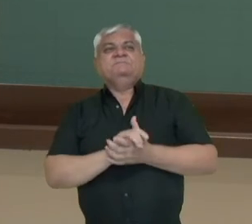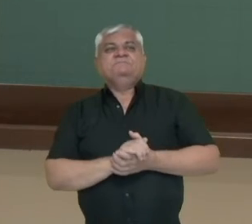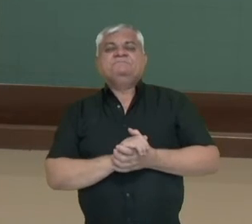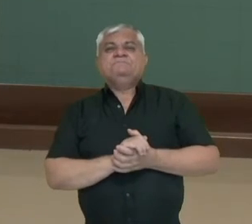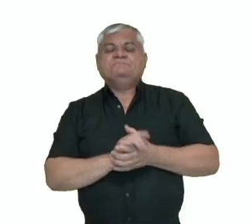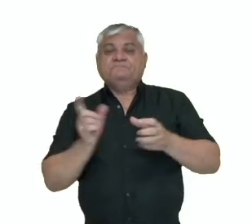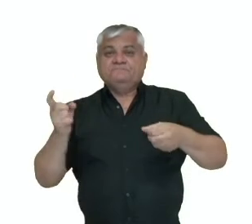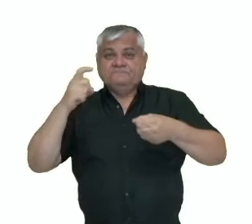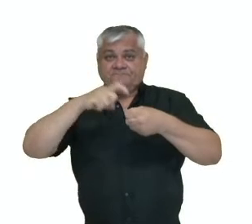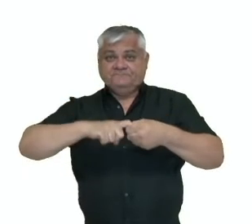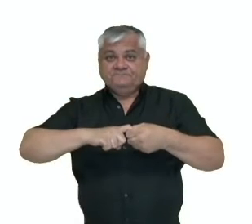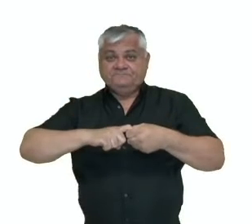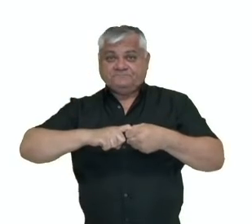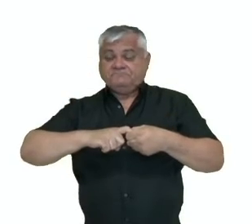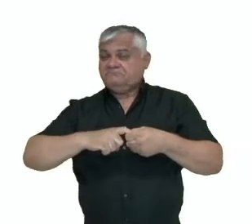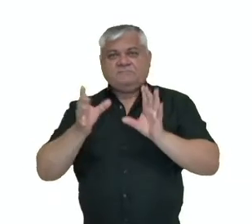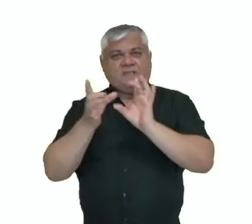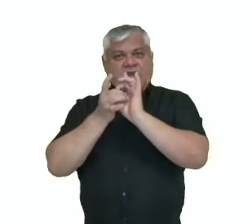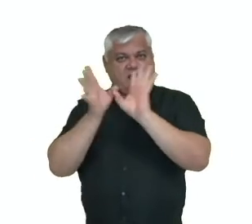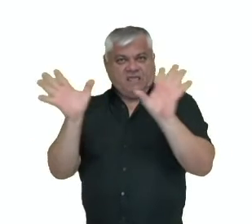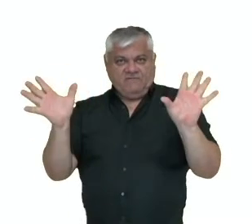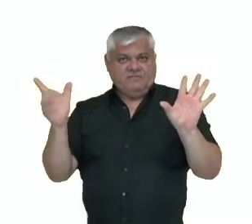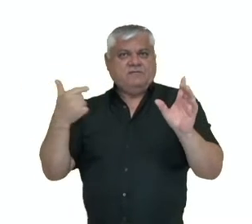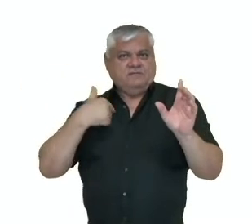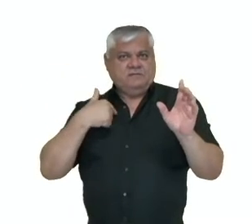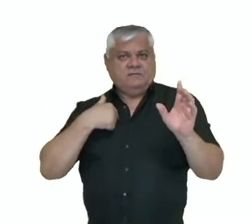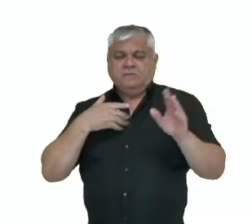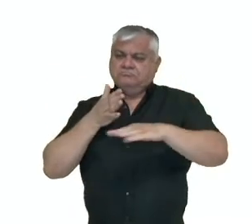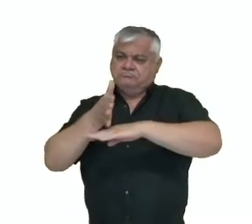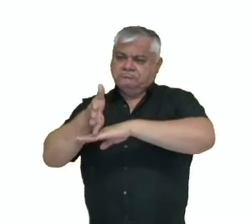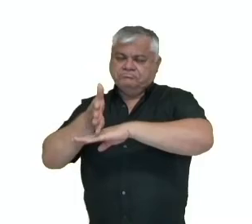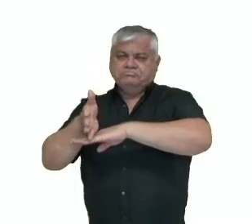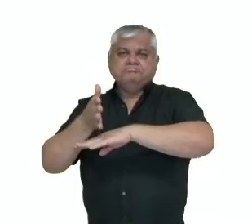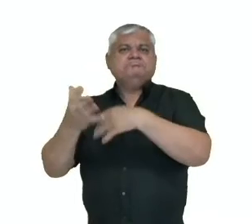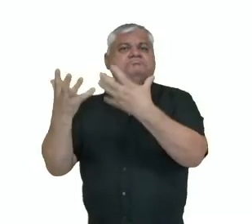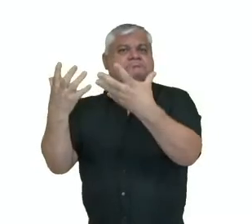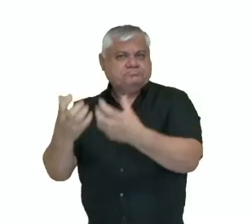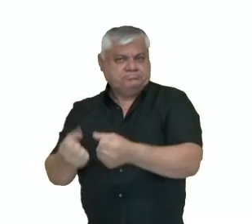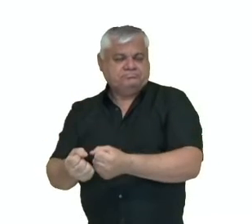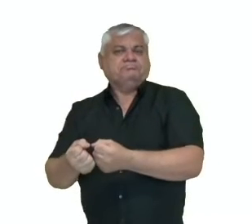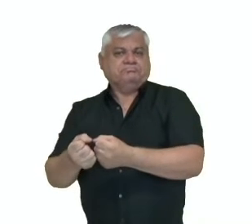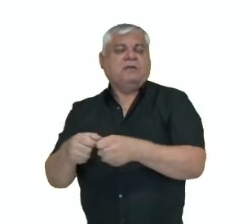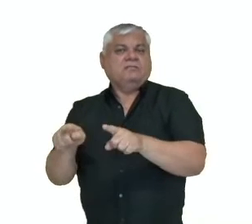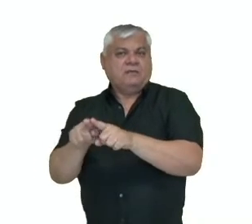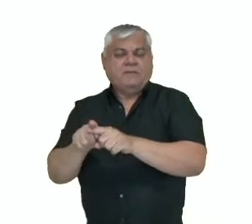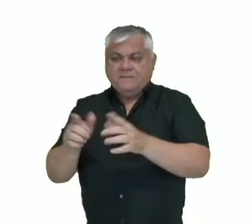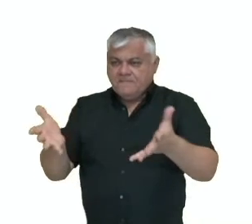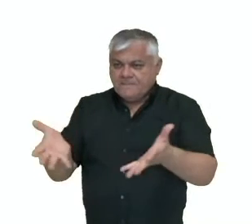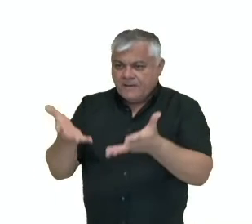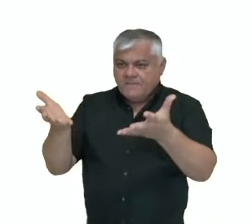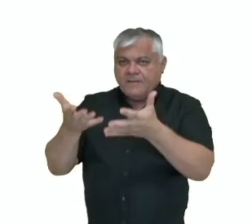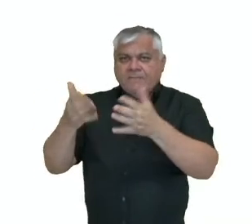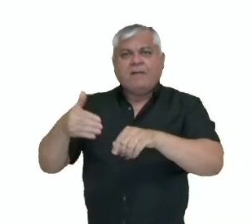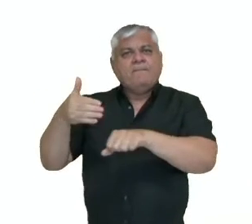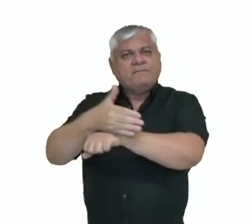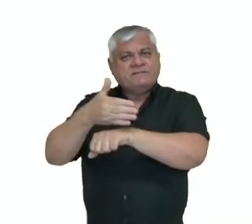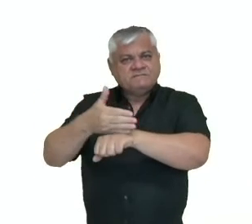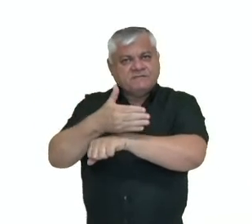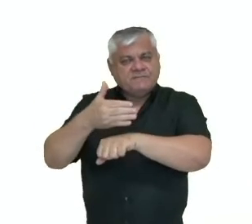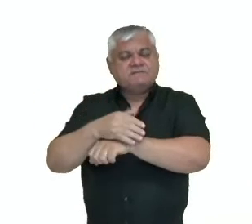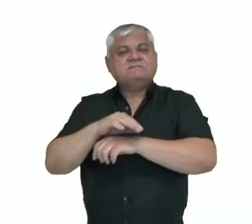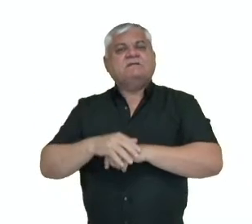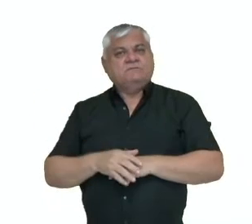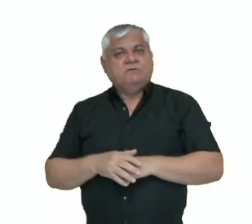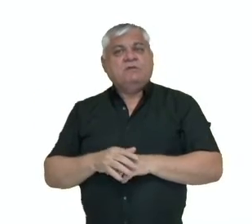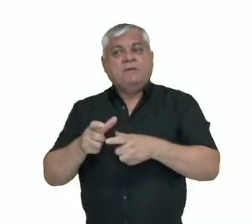adesão não é voluntária e livre, indica que as cooperativas agregam e estimulam a participação dos interessados,